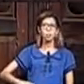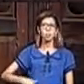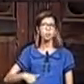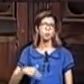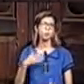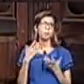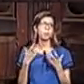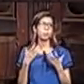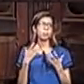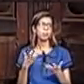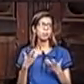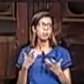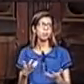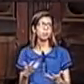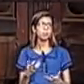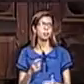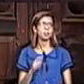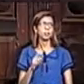essa casa